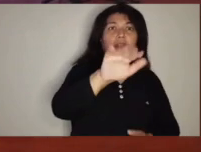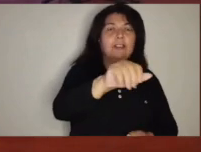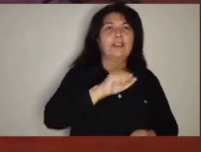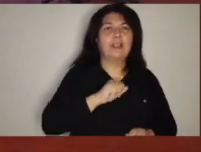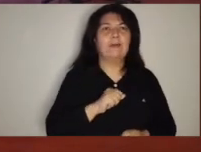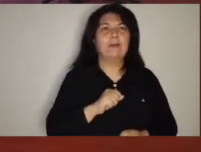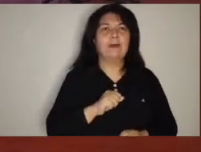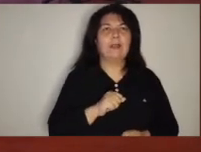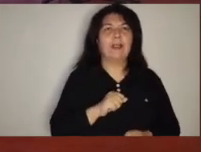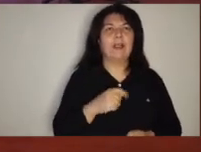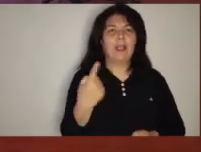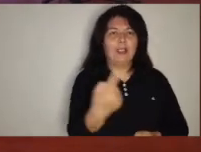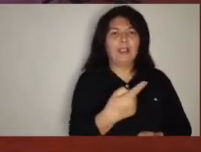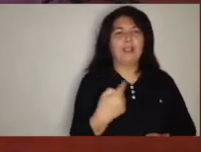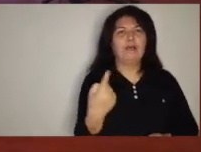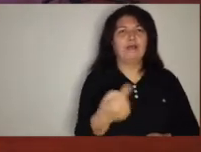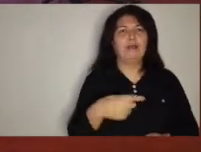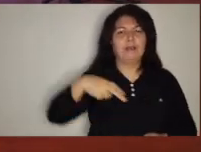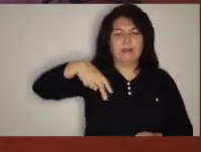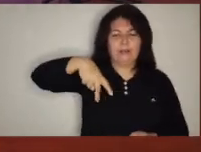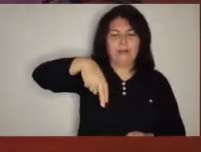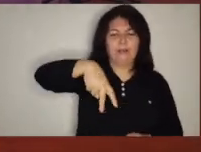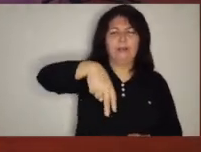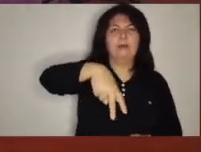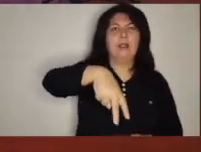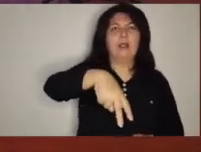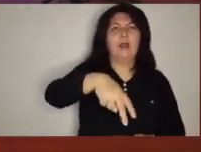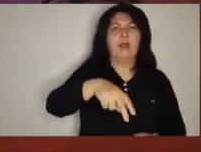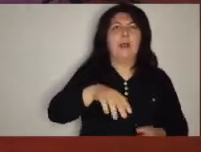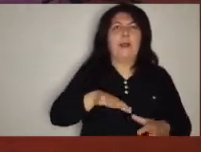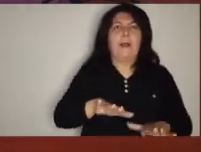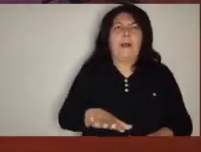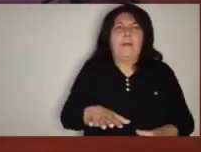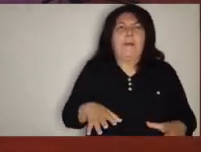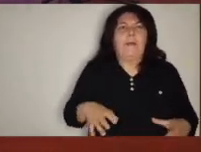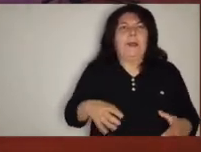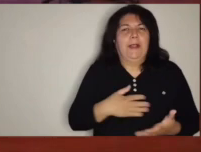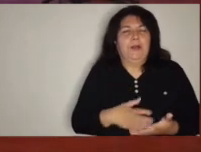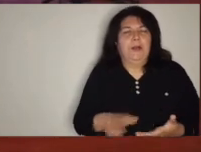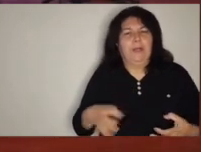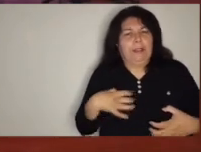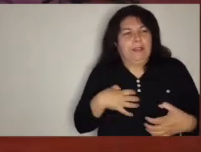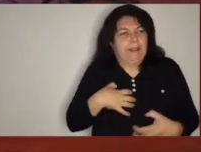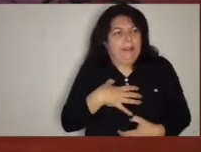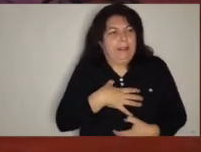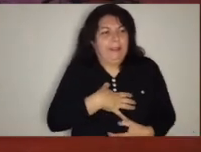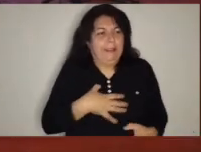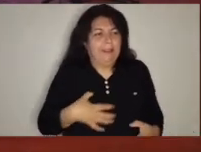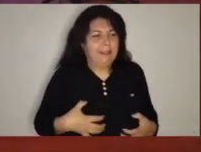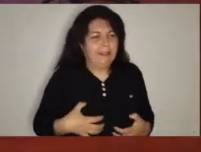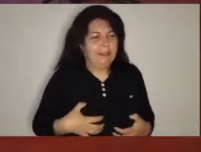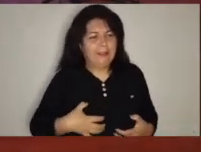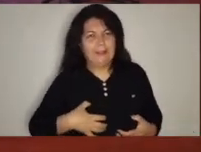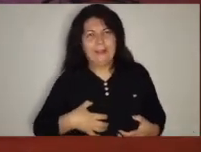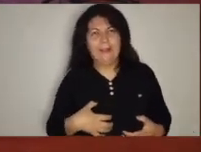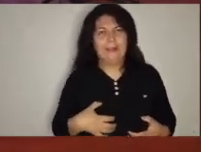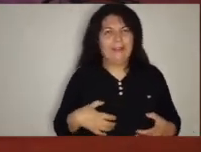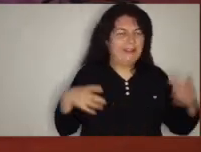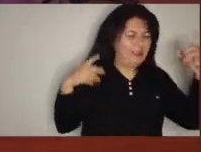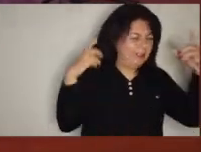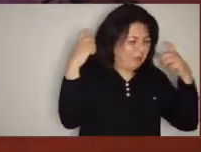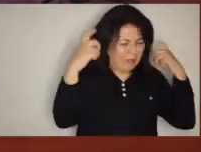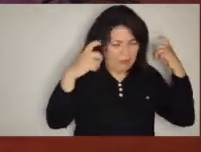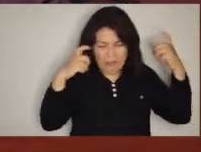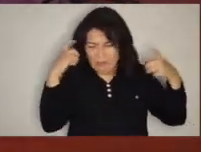caminhando. Mas aí a gente começa a sentir as coisas vir, as lutas, as dificuldades, e a gente já começa